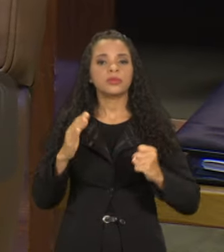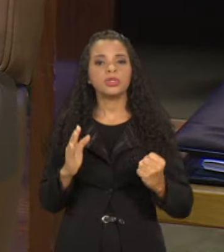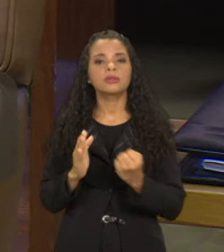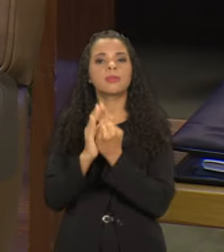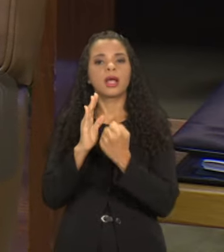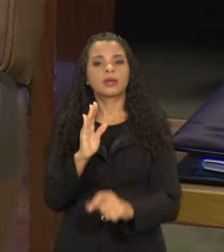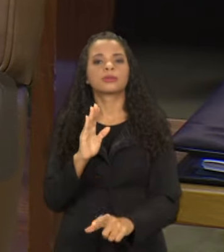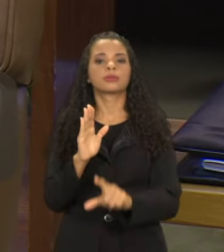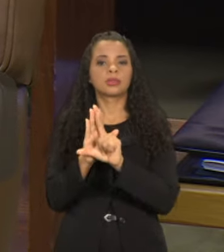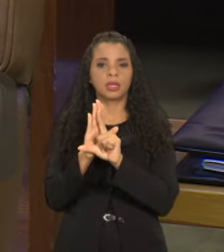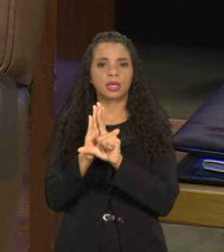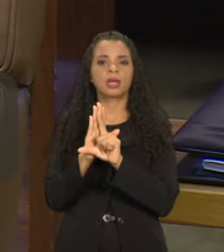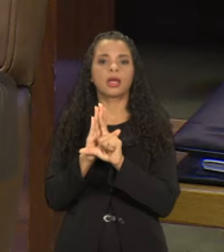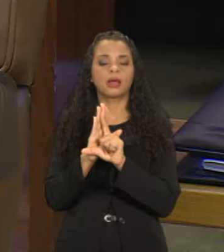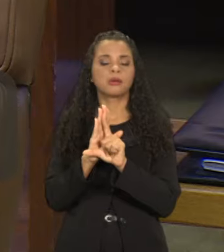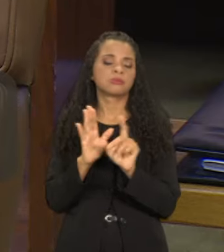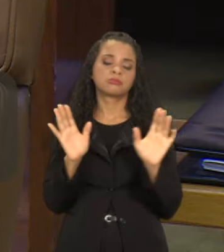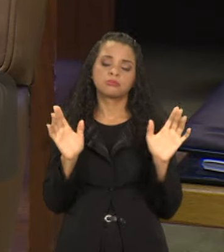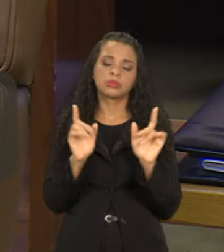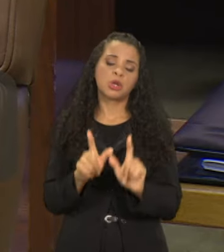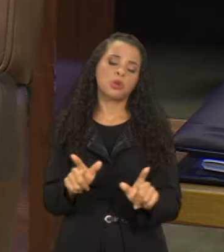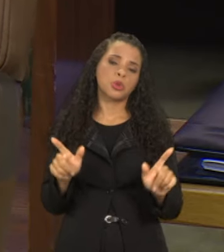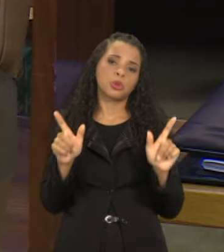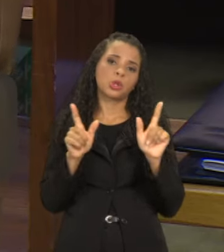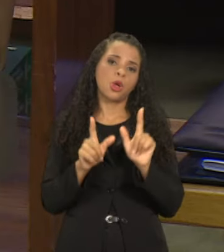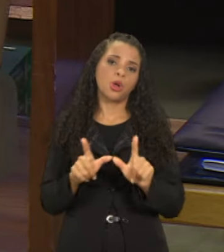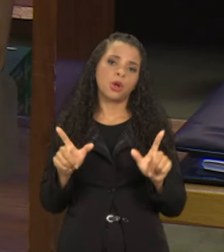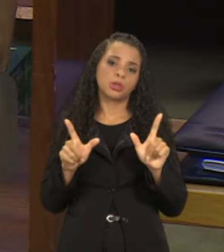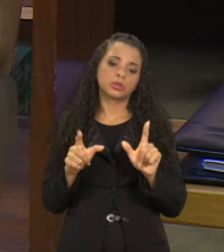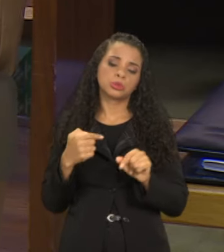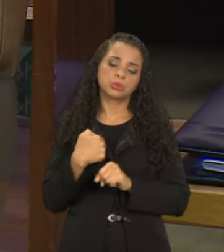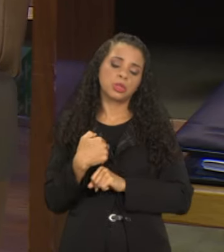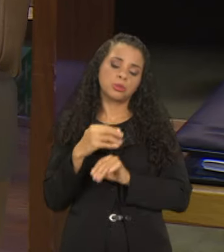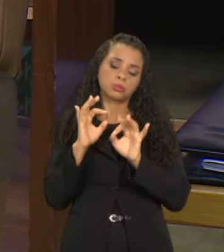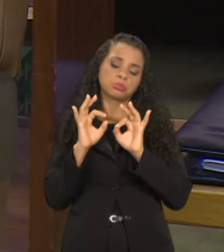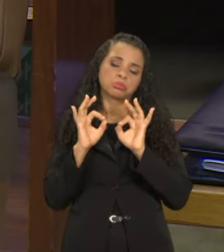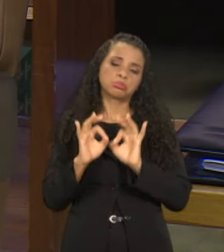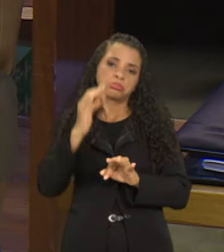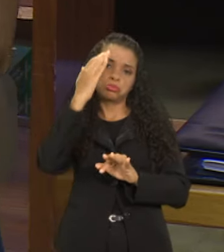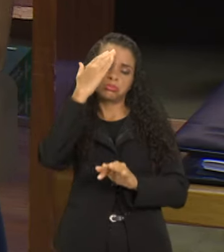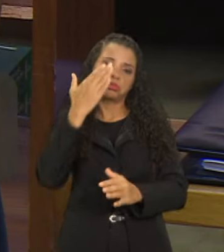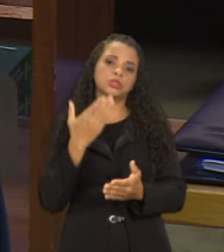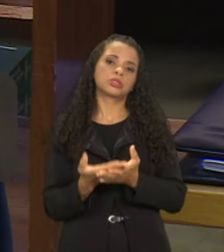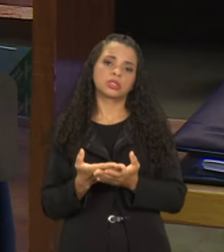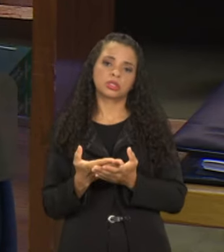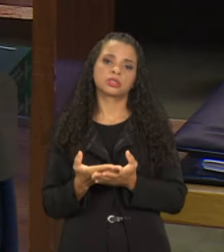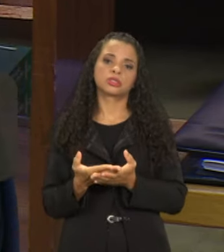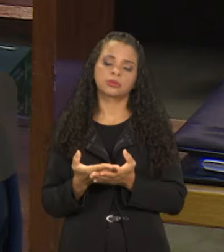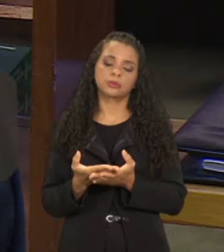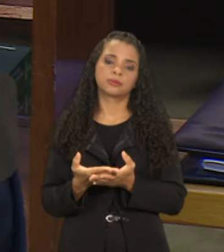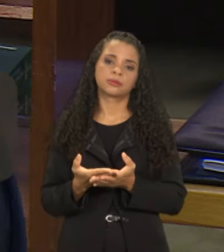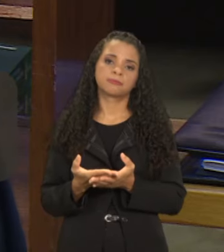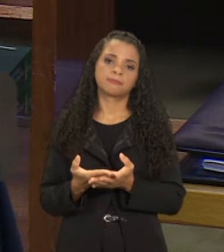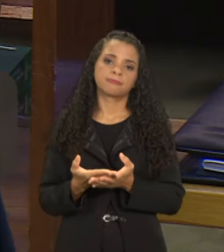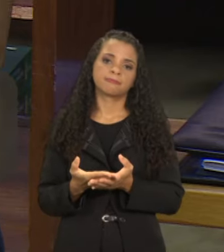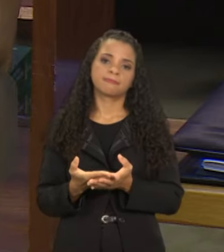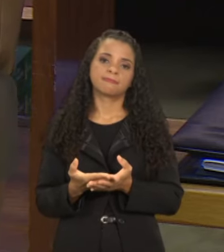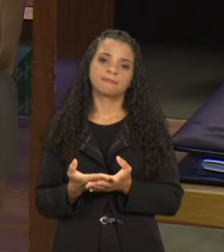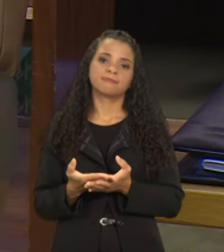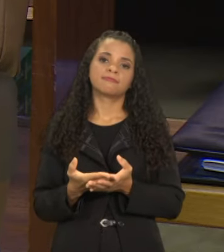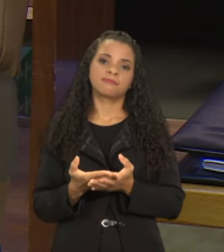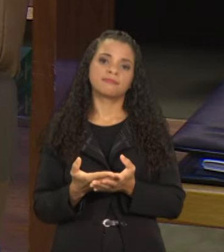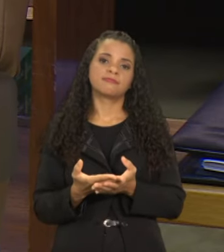atendidos, evidentemente que eu tenho toda a boa fé em relação à